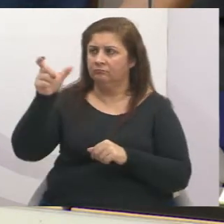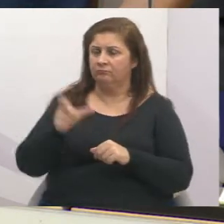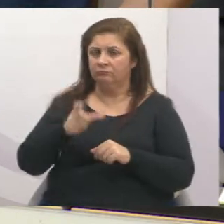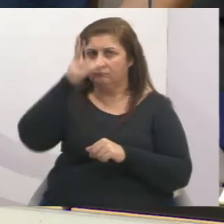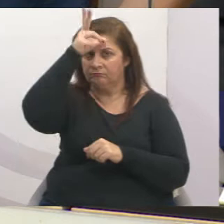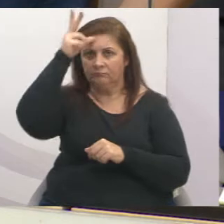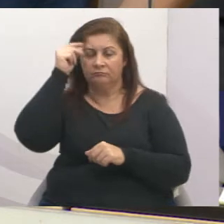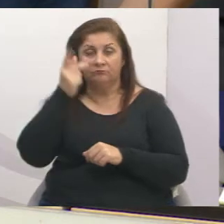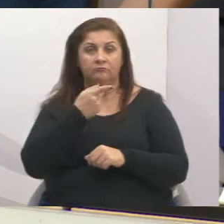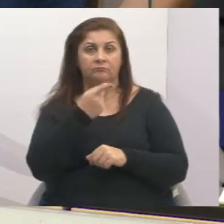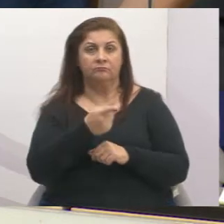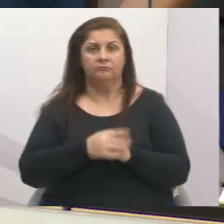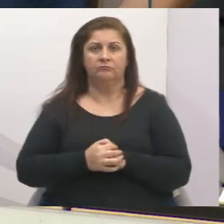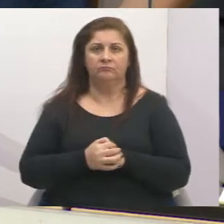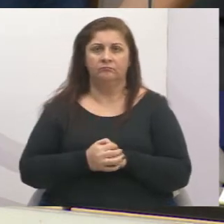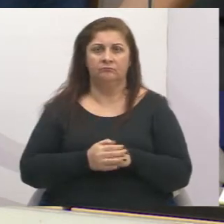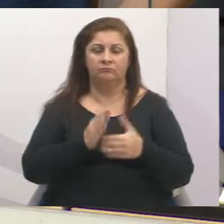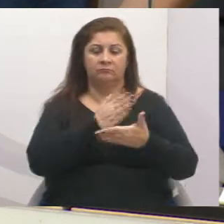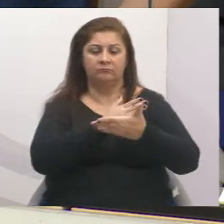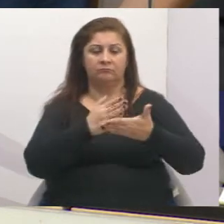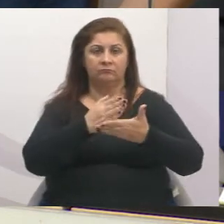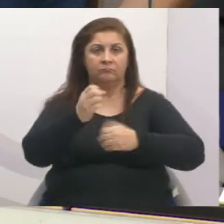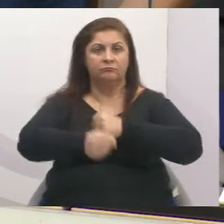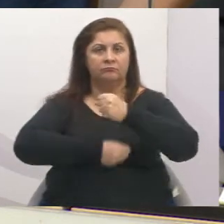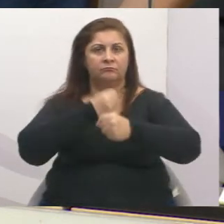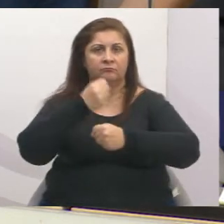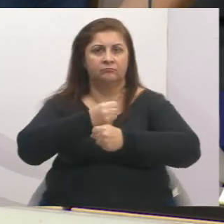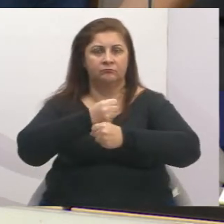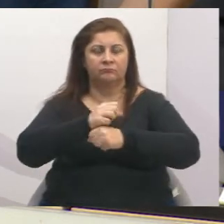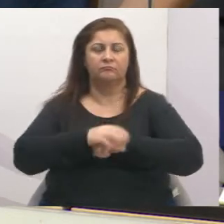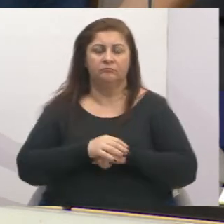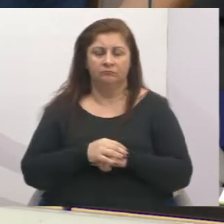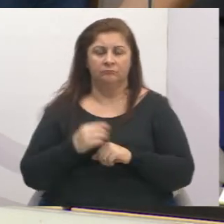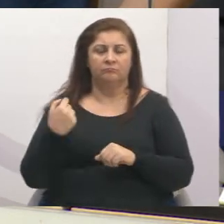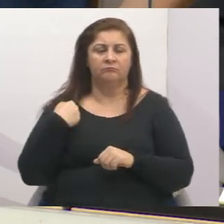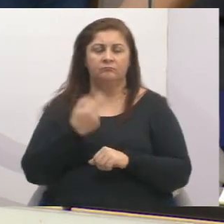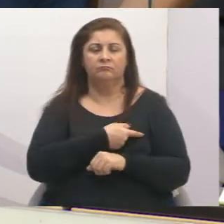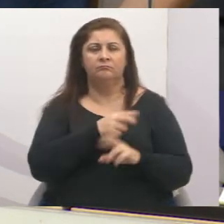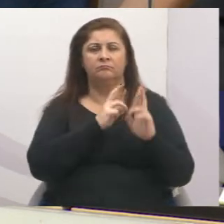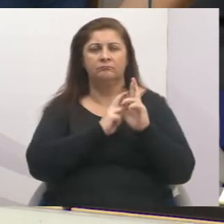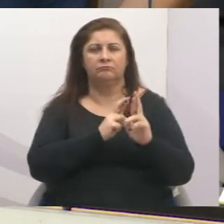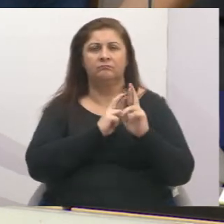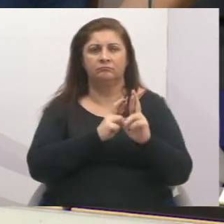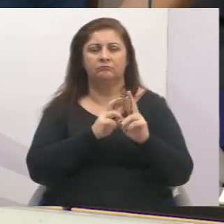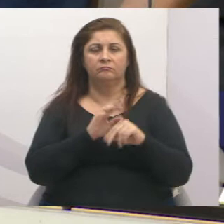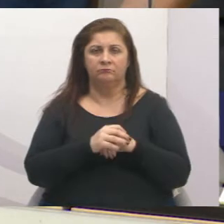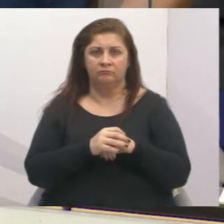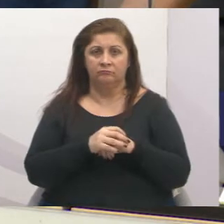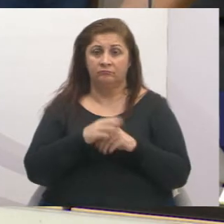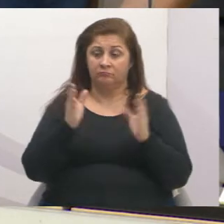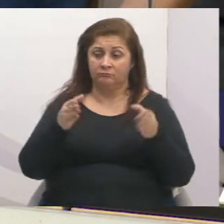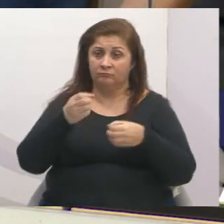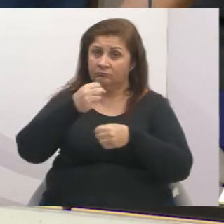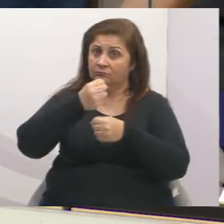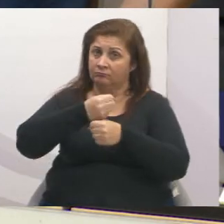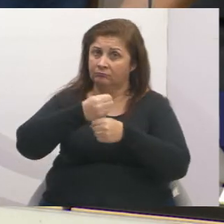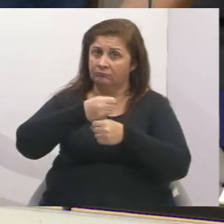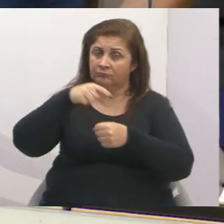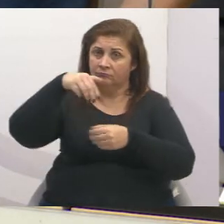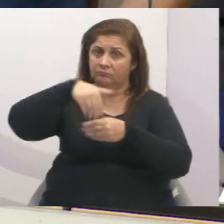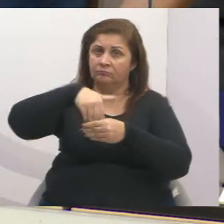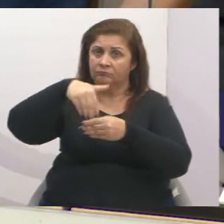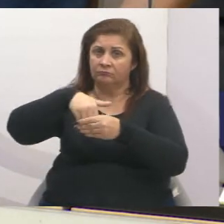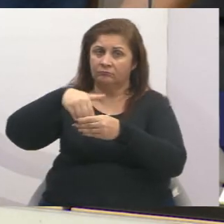disse o seguinte, né, a partir do ano que vem, e a gente vai torcer, que esse ano tem eleição, não sabemos quem vai ganhar a